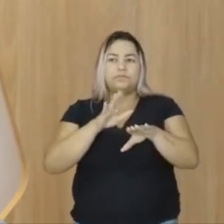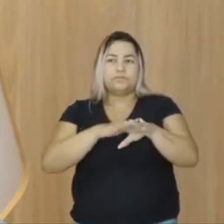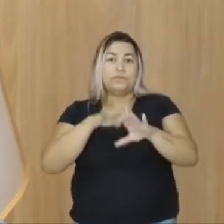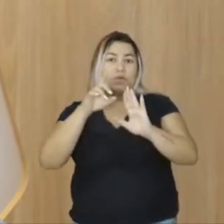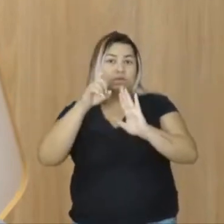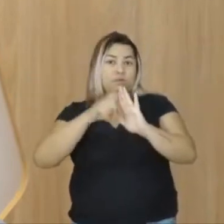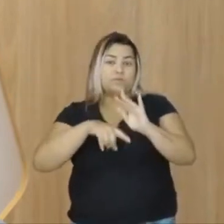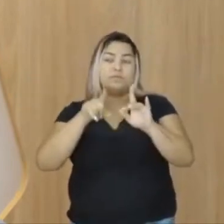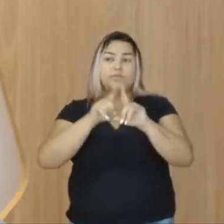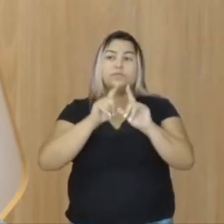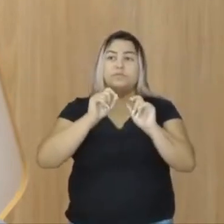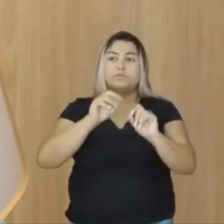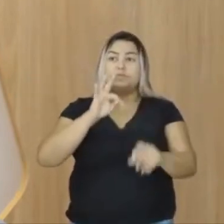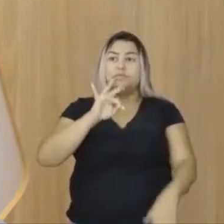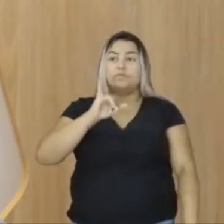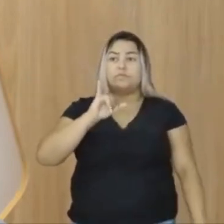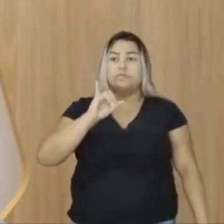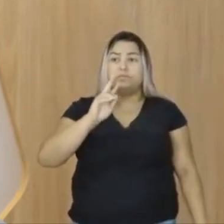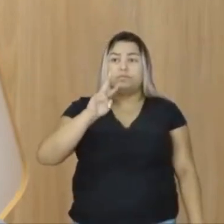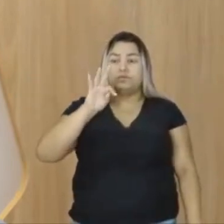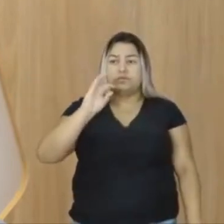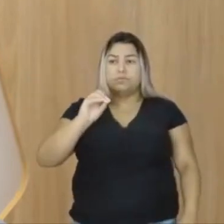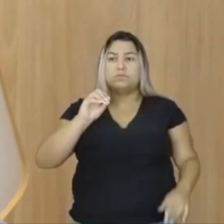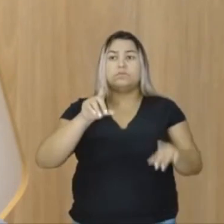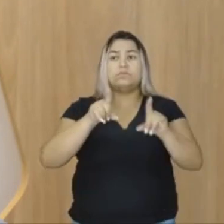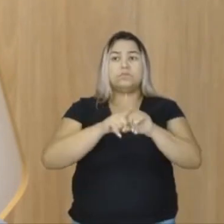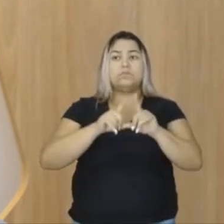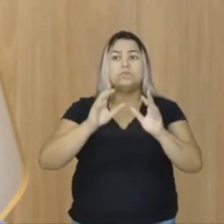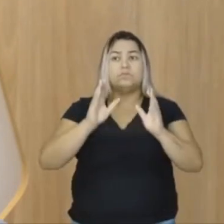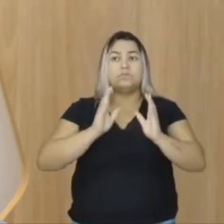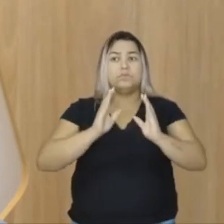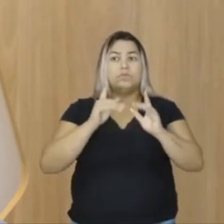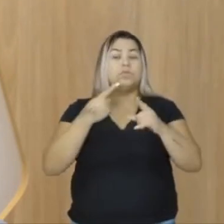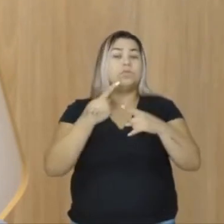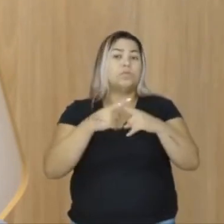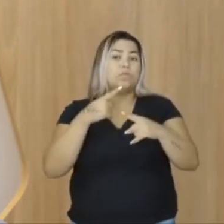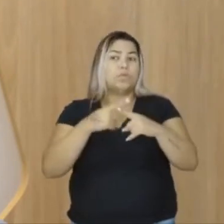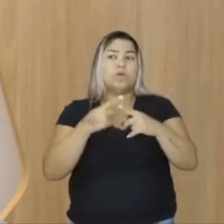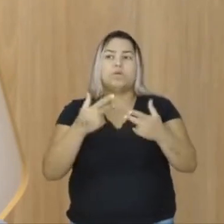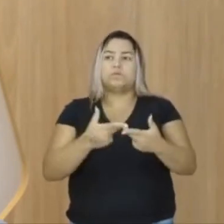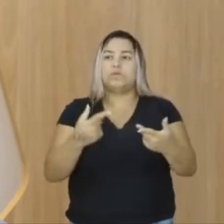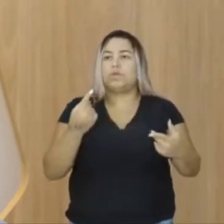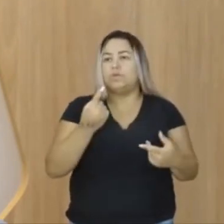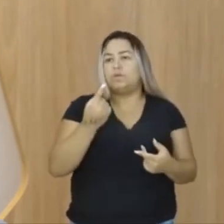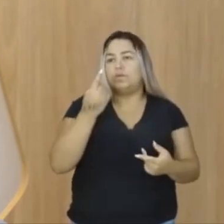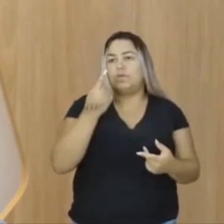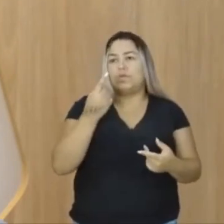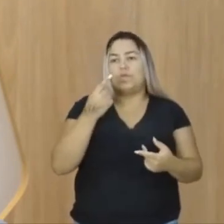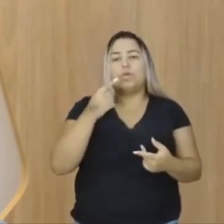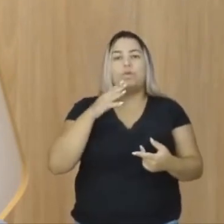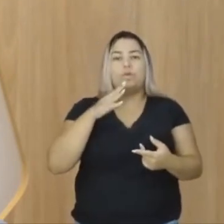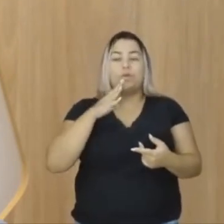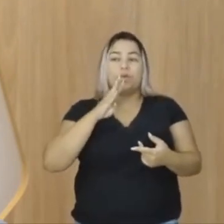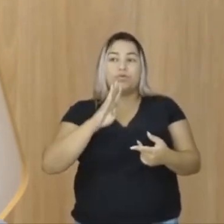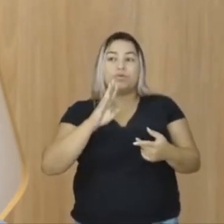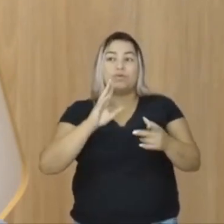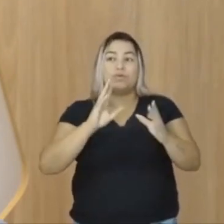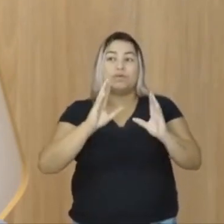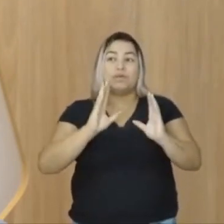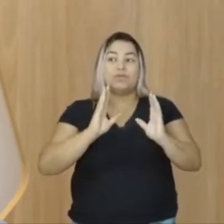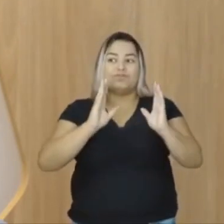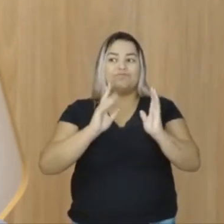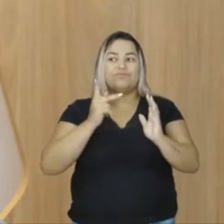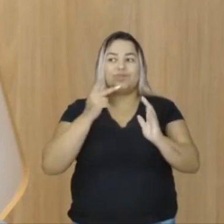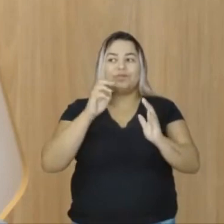demos progressividade ao imposto sobre herança. Porque uma coisa é quem tem 1 milhão de herança paga 8%. Outra coisa é quem tem 1 bilhão